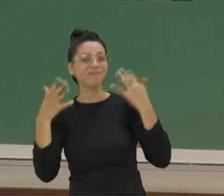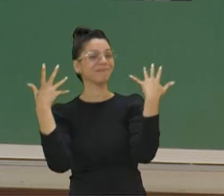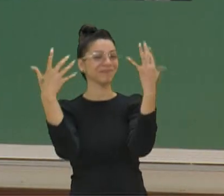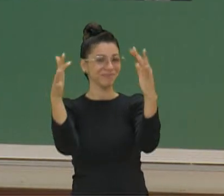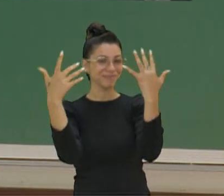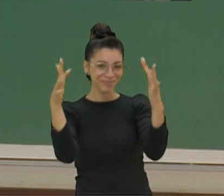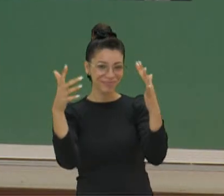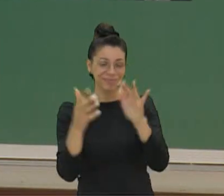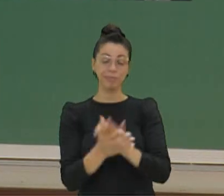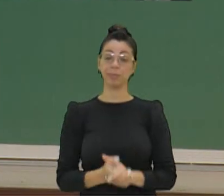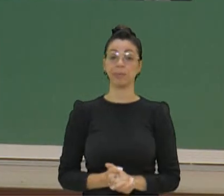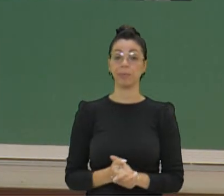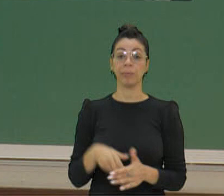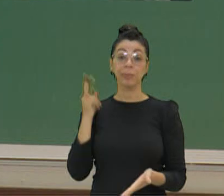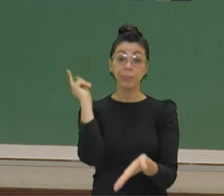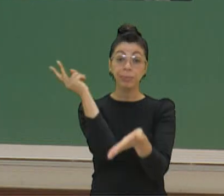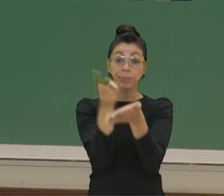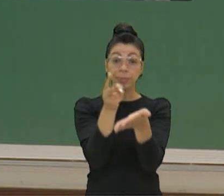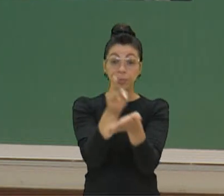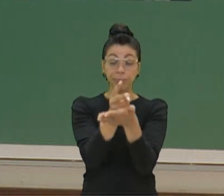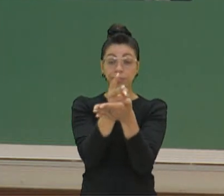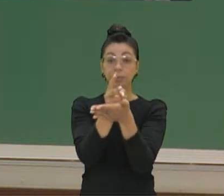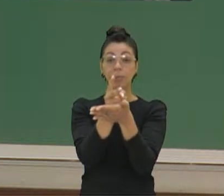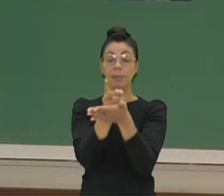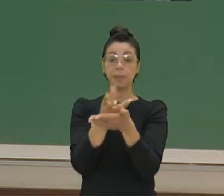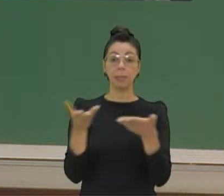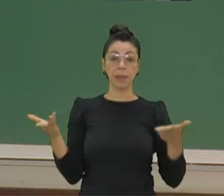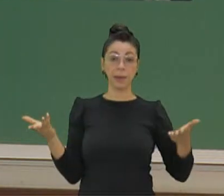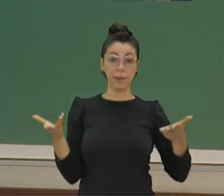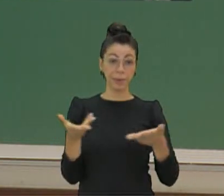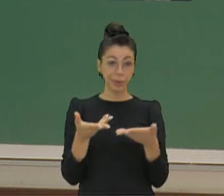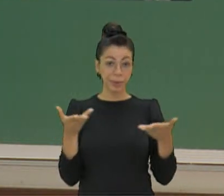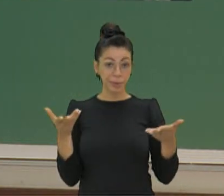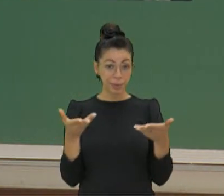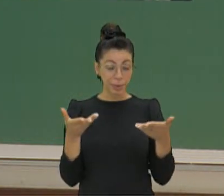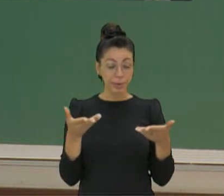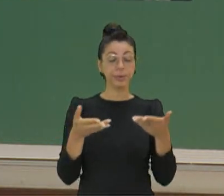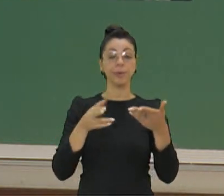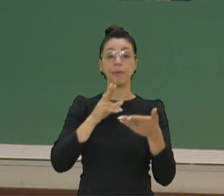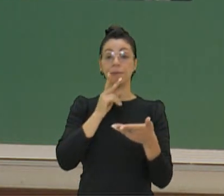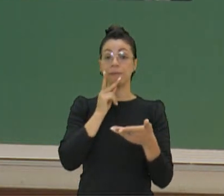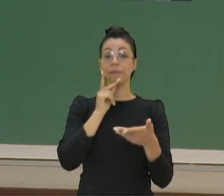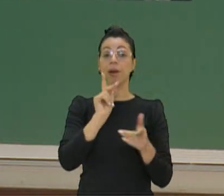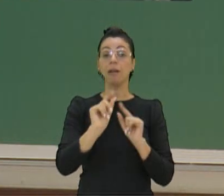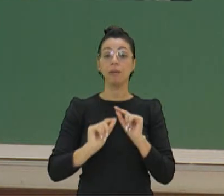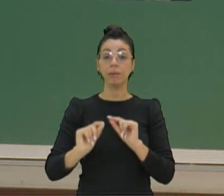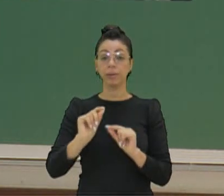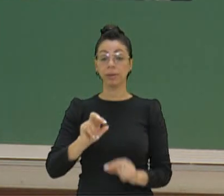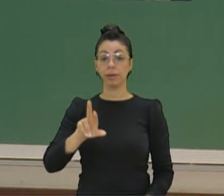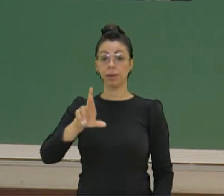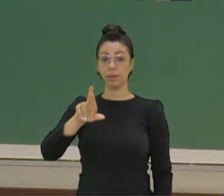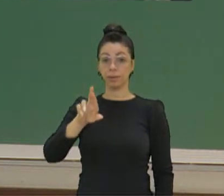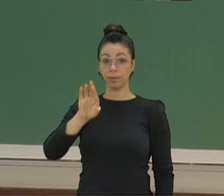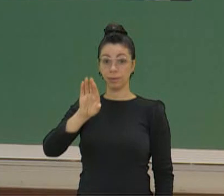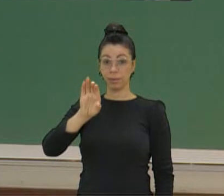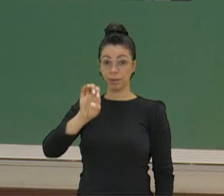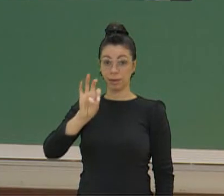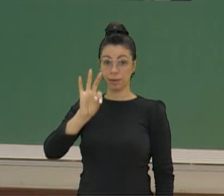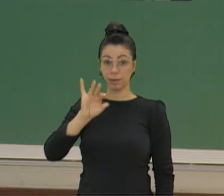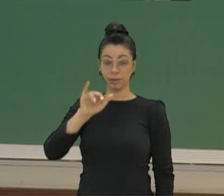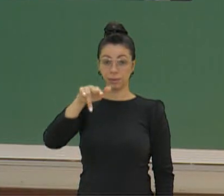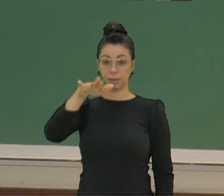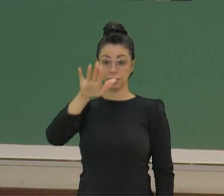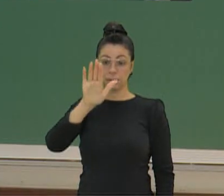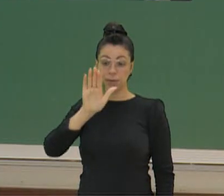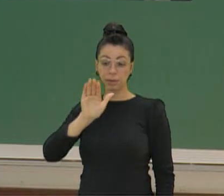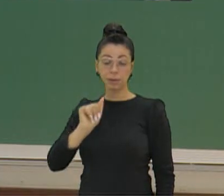parabéns. Então, vamos na sequência. Agora, a gente vai falar da retina. Lembra que eu falei no começo da nossa aula que a gente vai